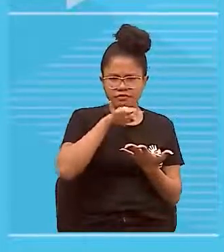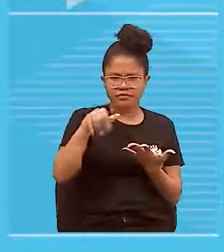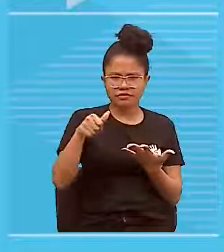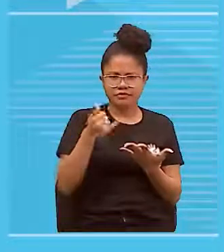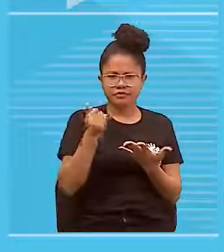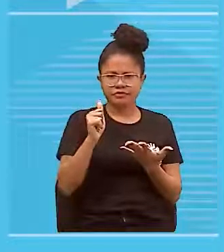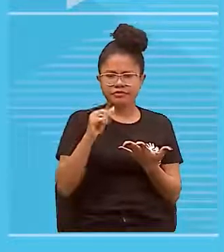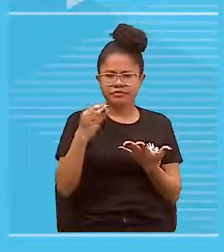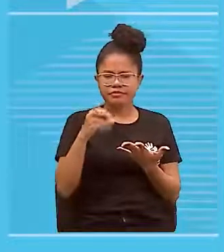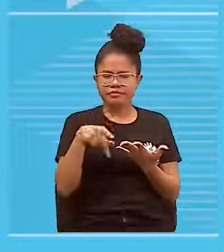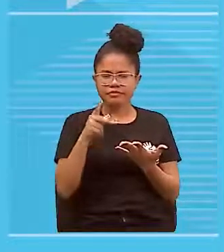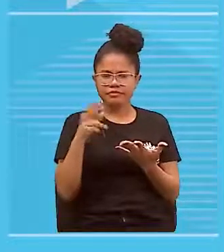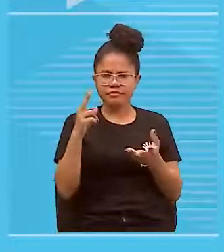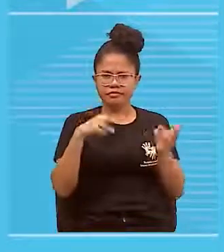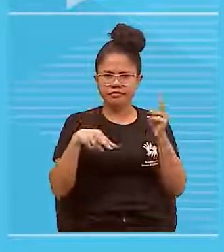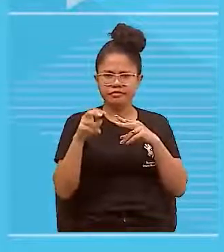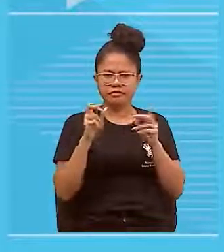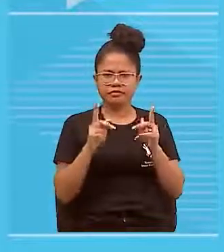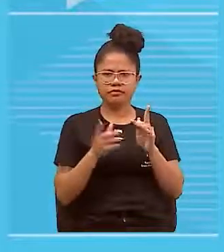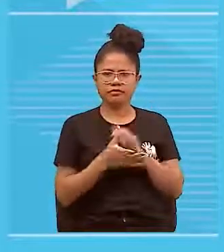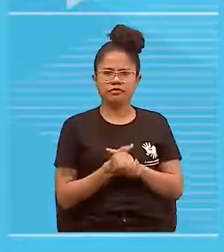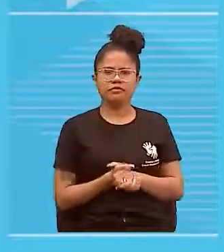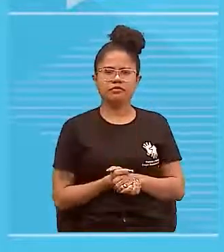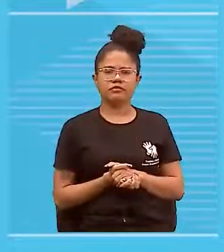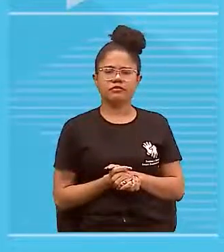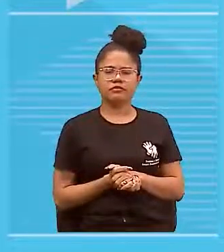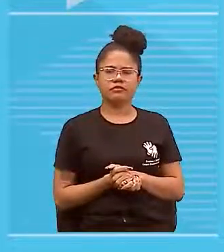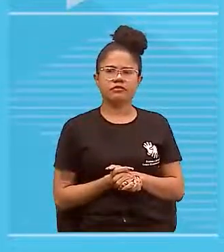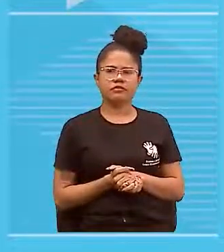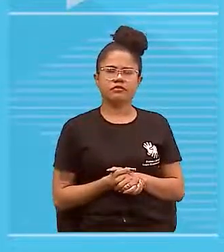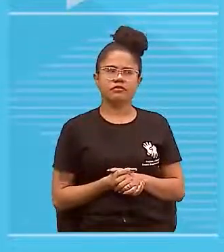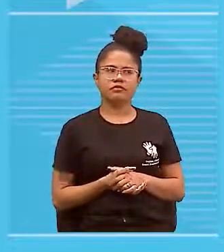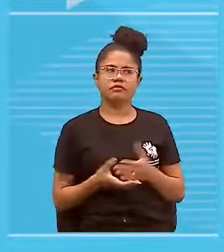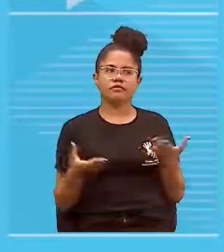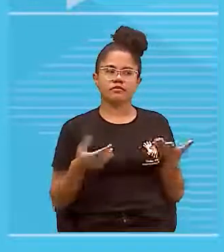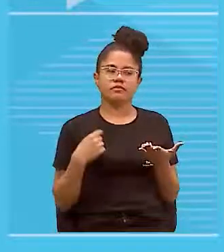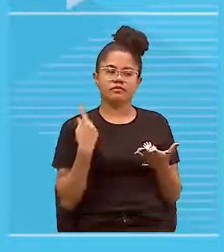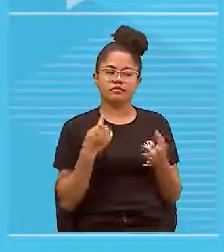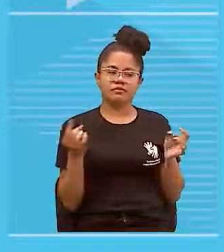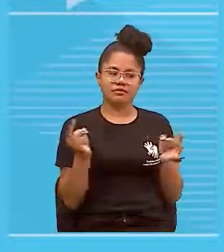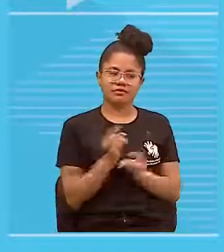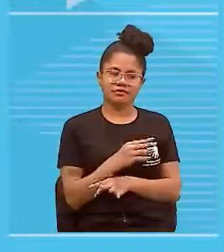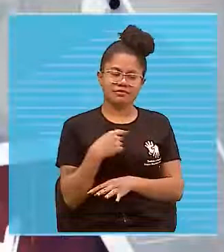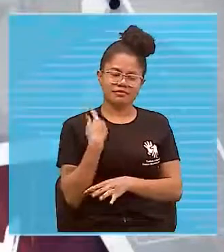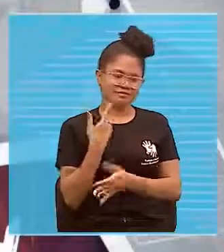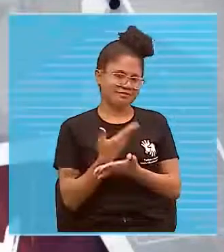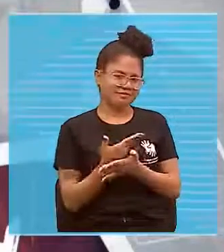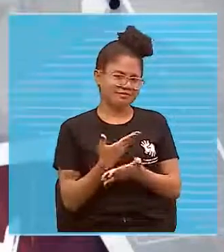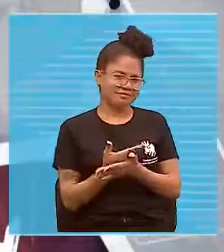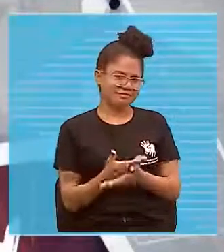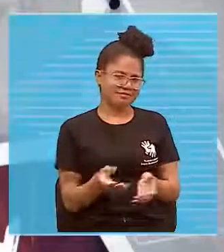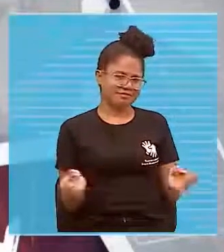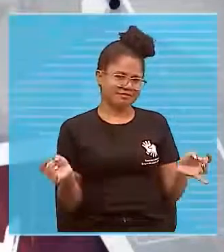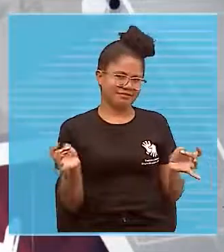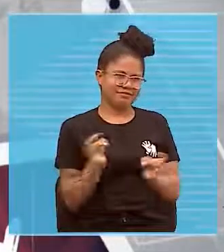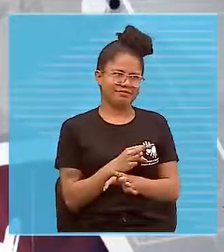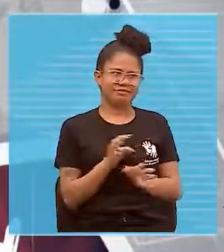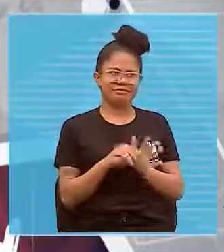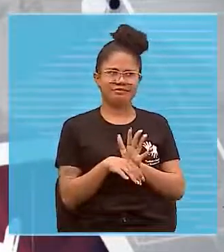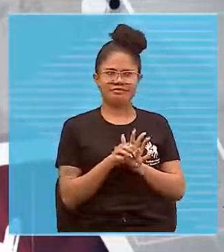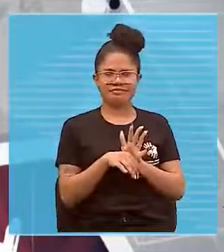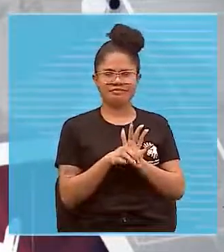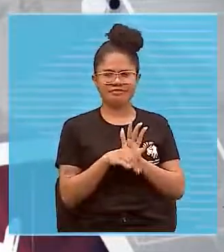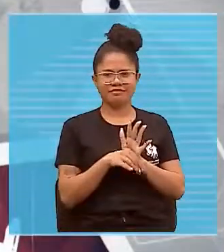foto dele para eu ver, tá bom? E aí a gente encerra a aula de hoje fechando com o conceito